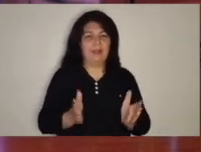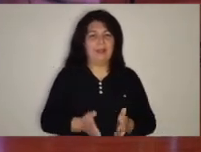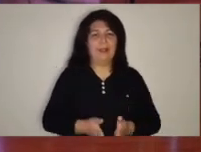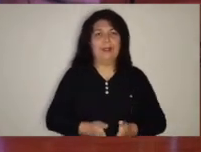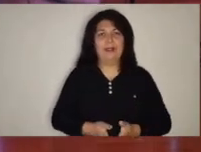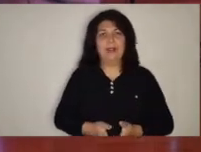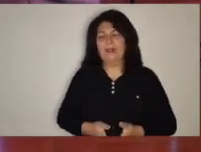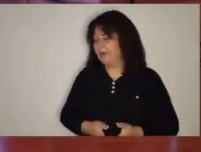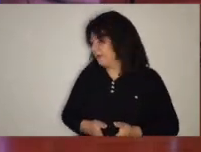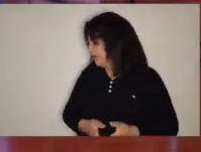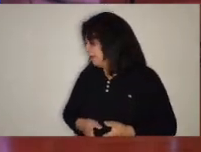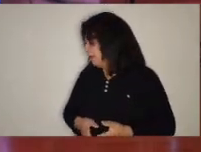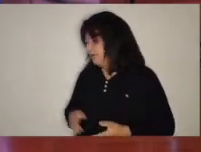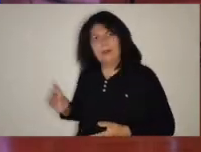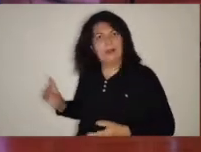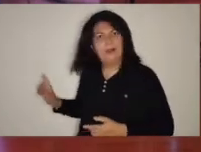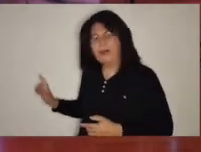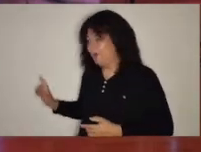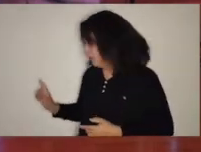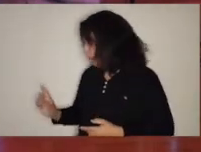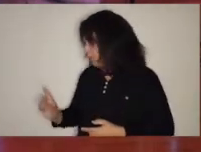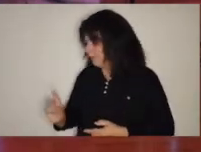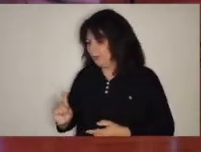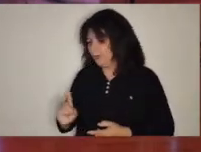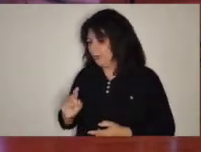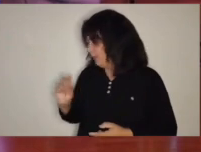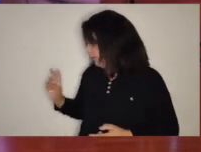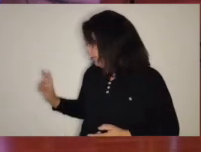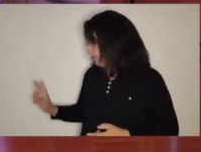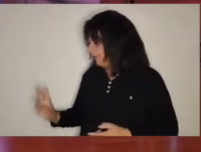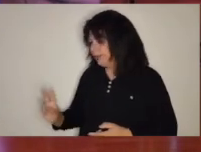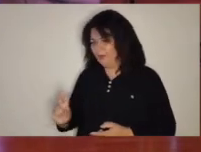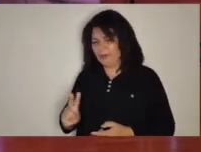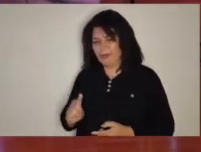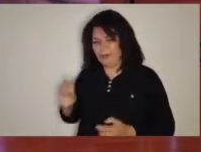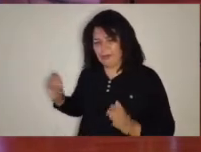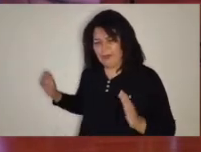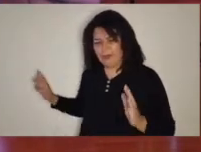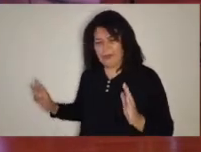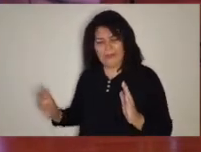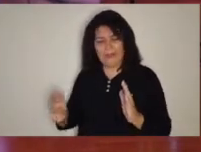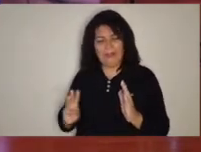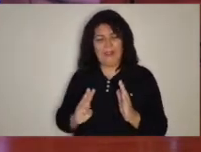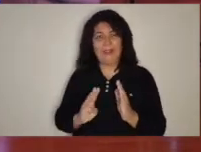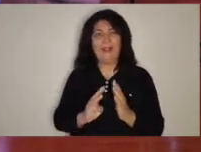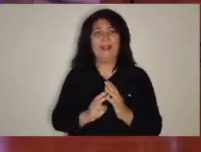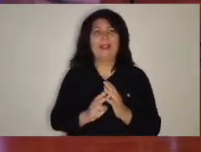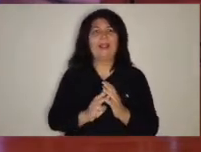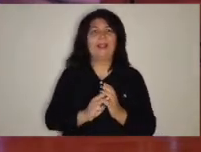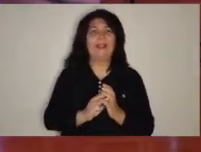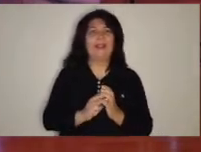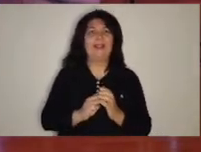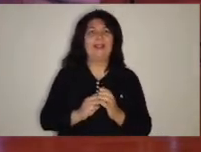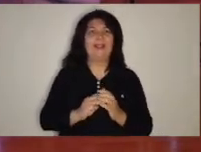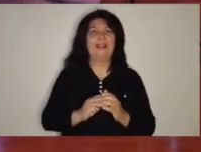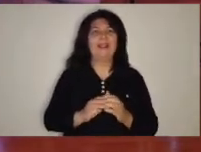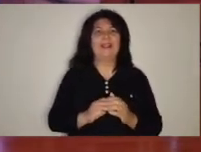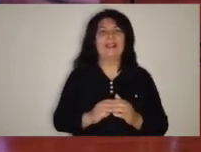Agora somos 2 ou 3 ou mais.